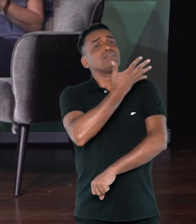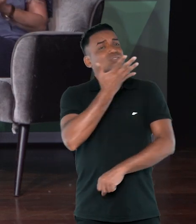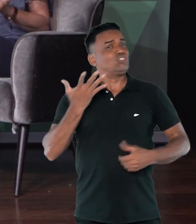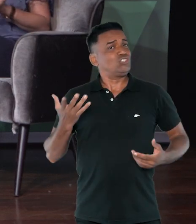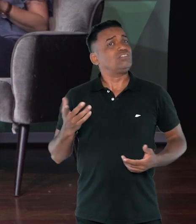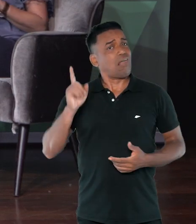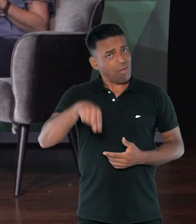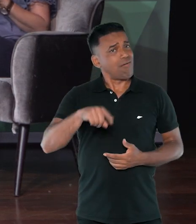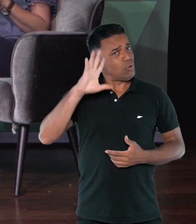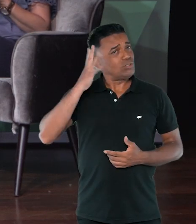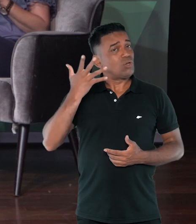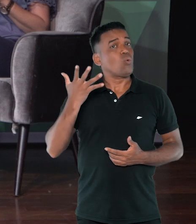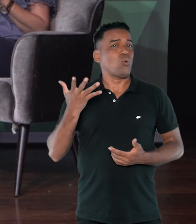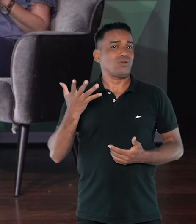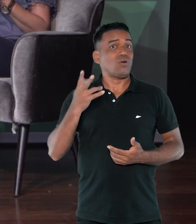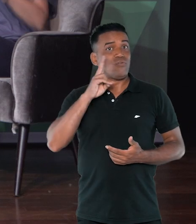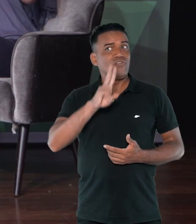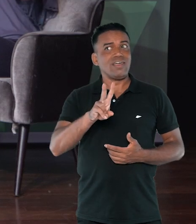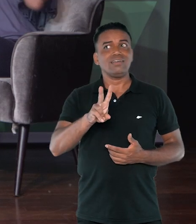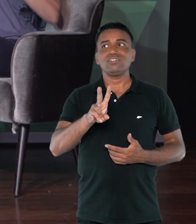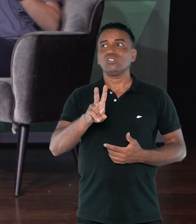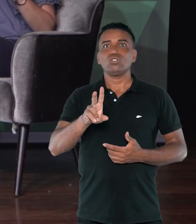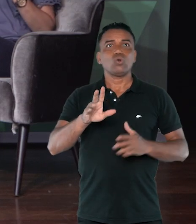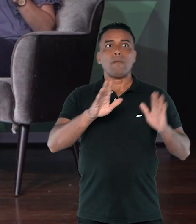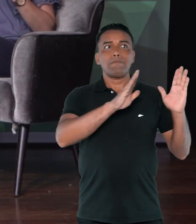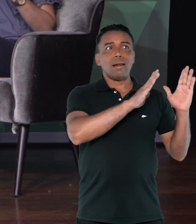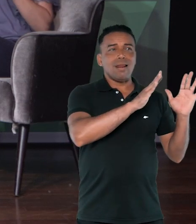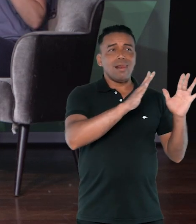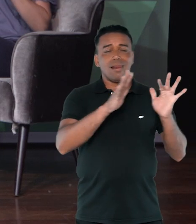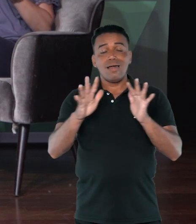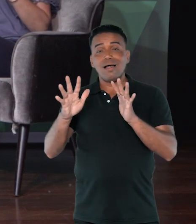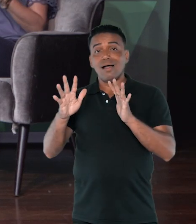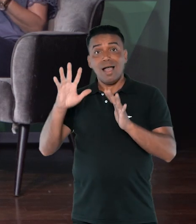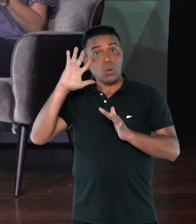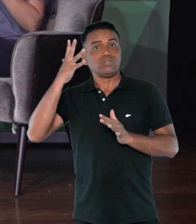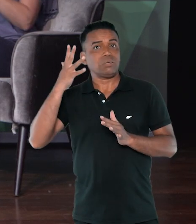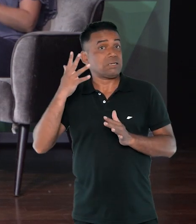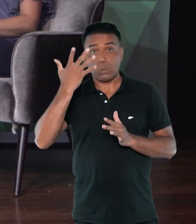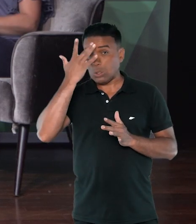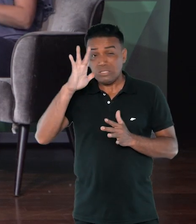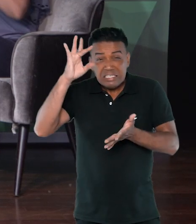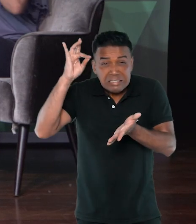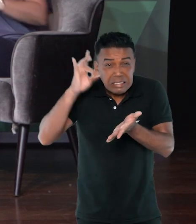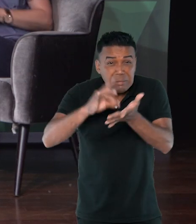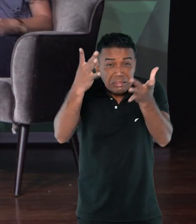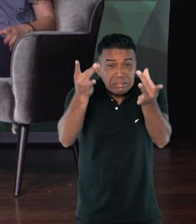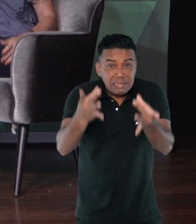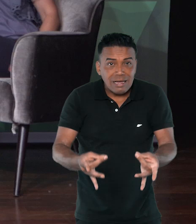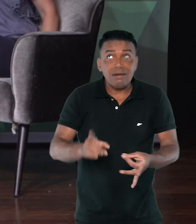eu não sei como foi exatamente. Né? Lá de cima eles devem estar falando, olha, né? Depois eu te